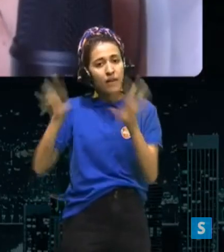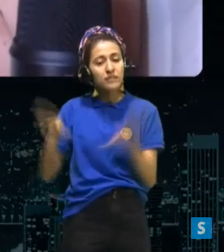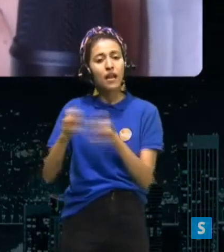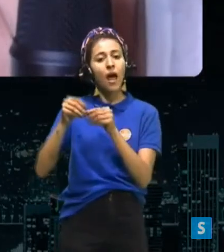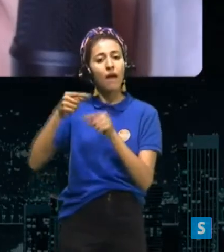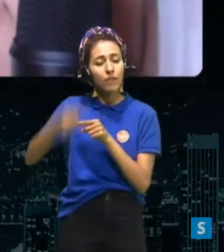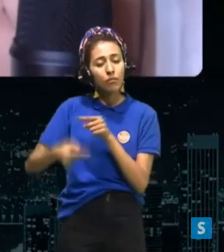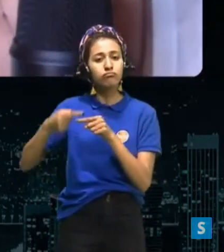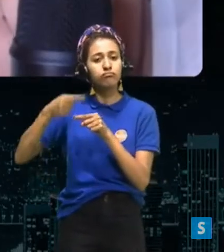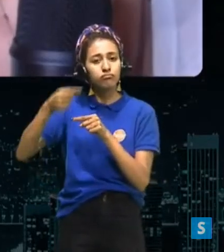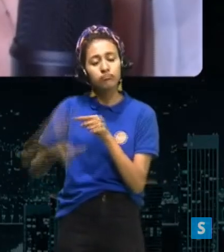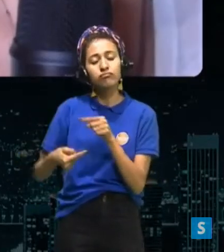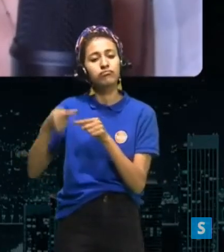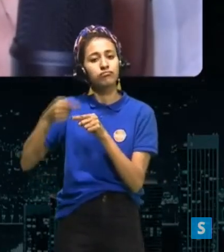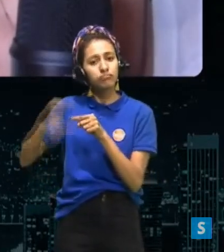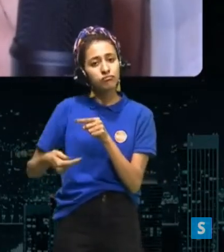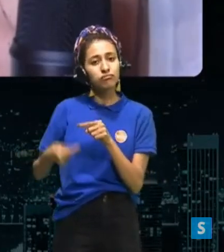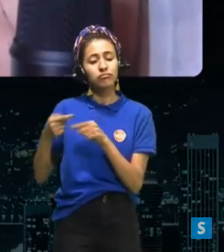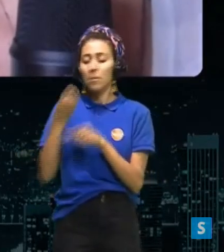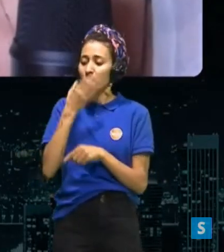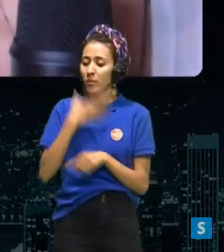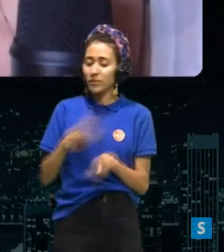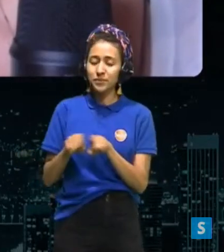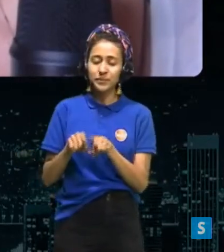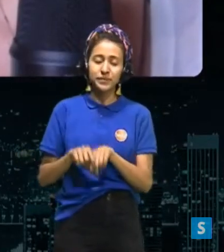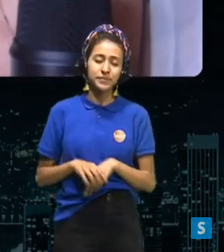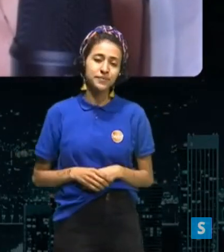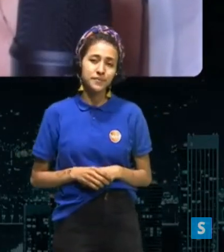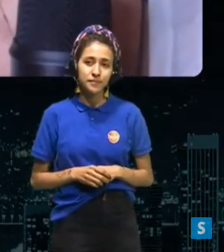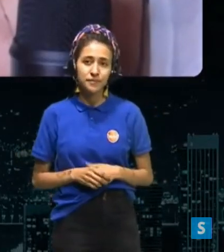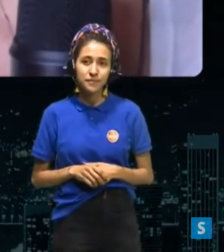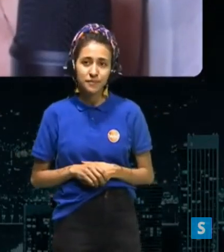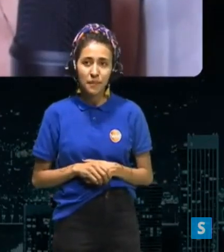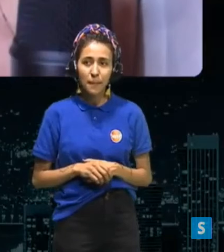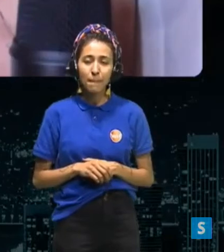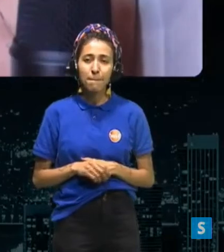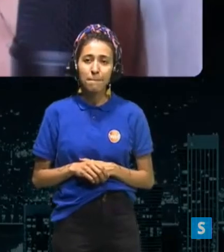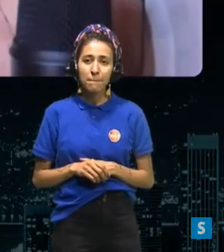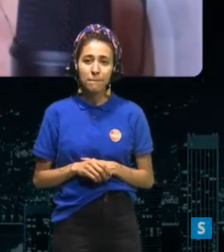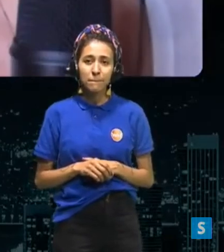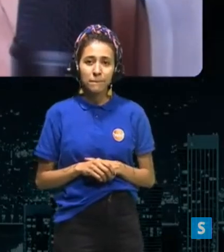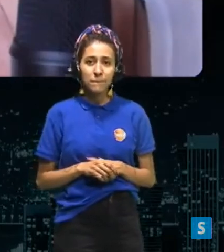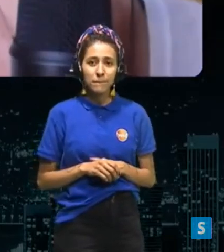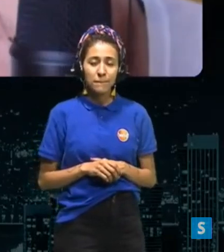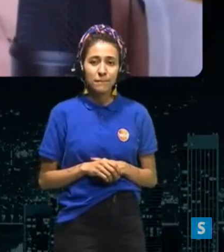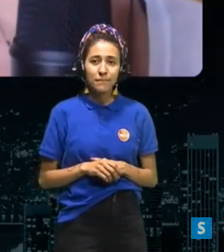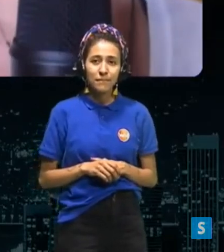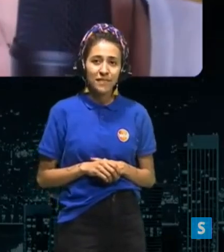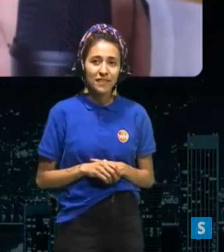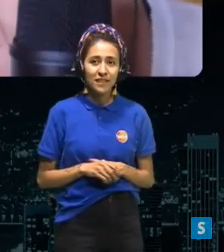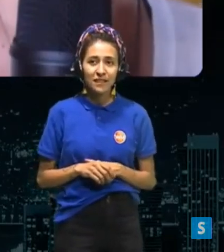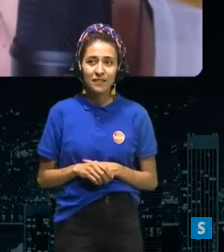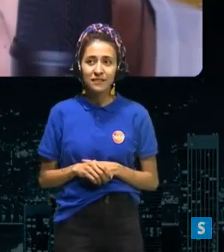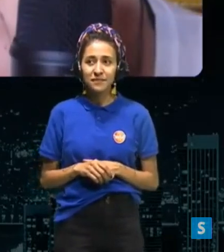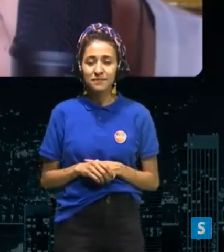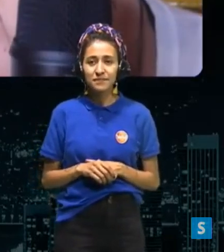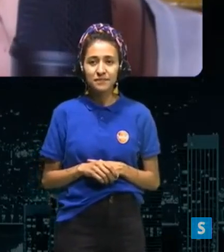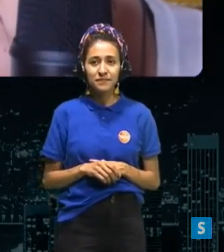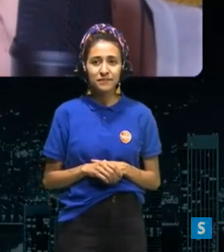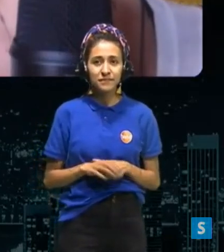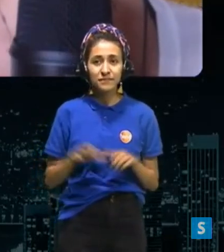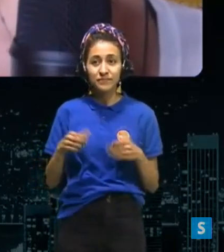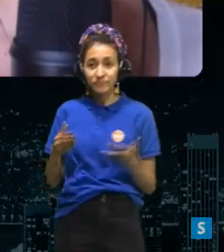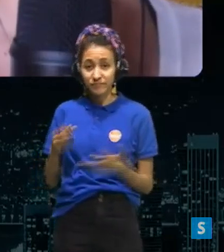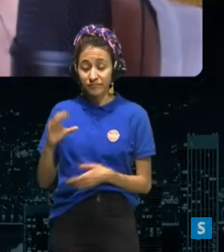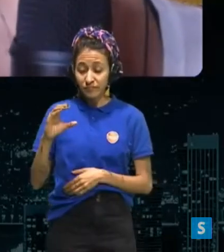também e bom né eu vou deixar você seguir então a e a